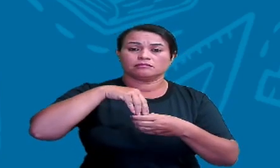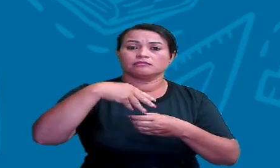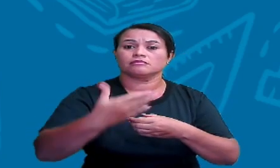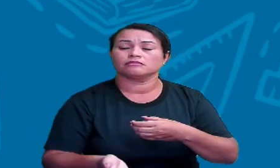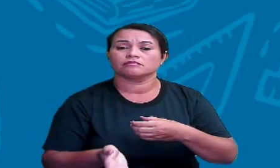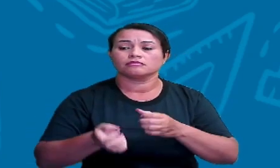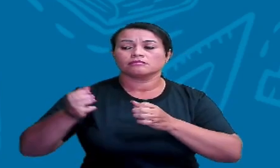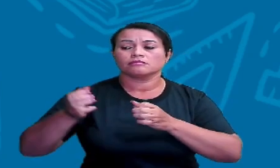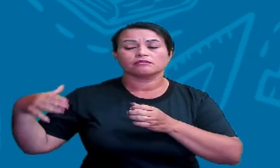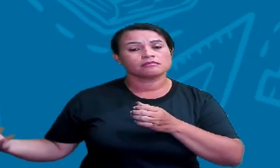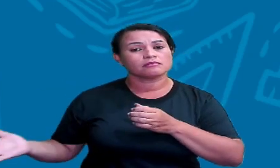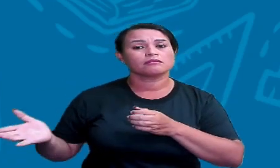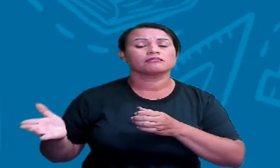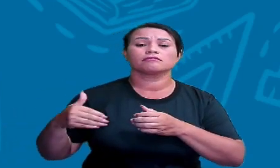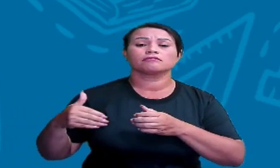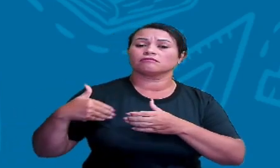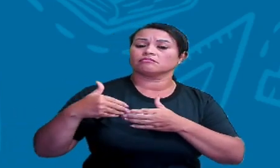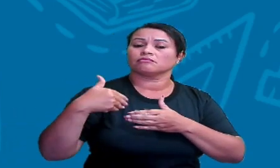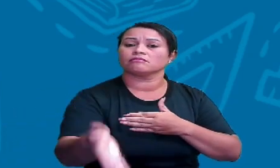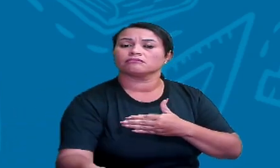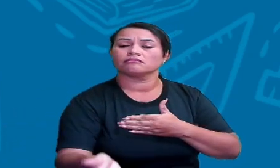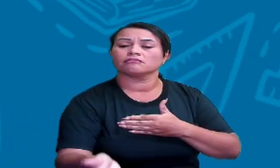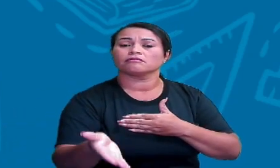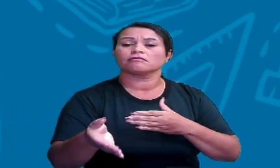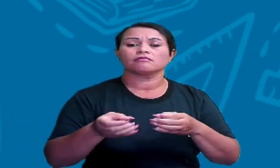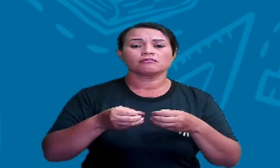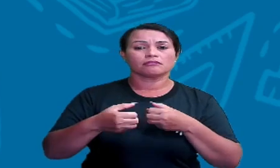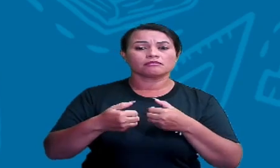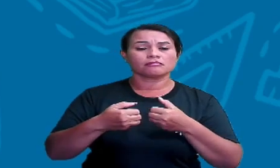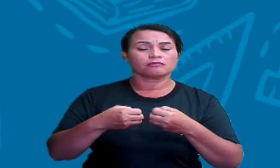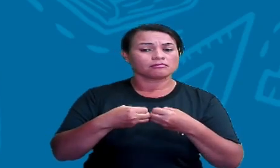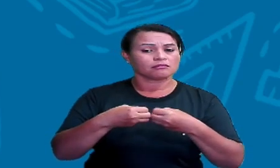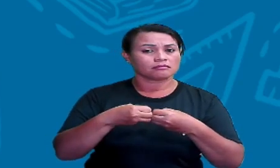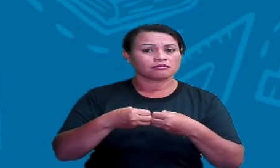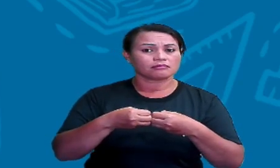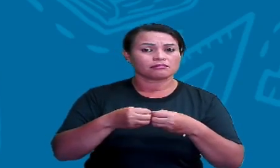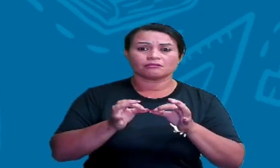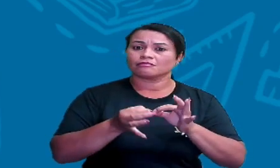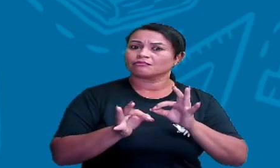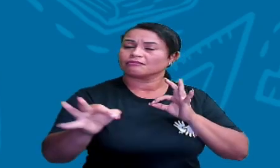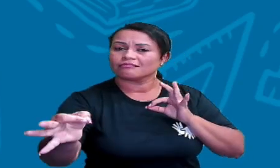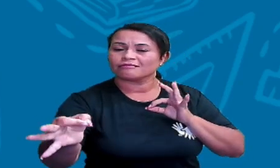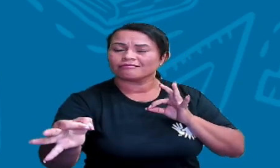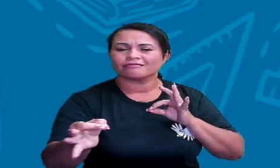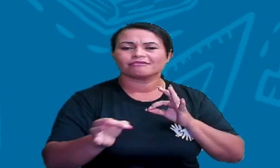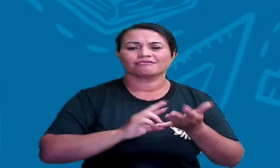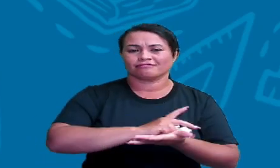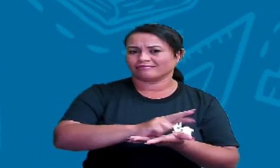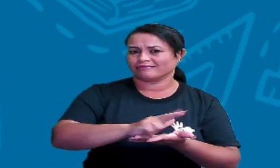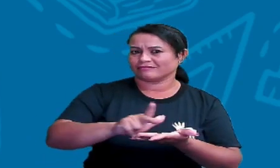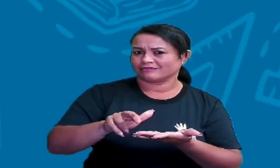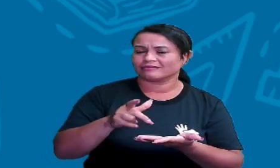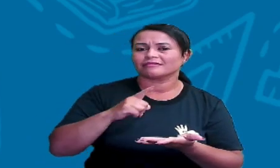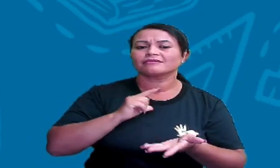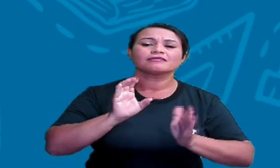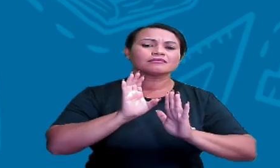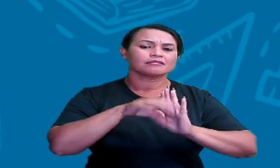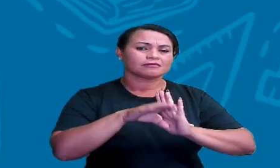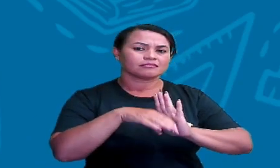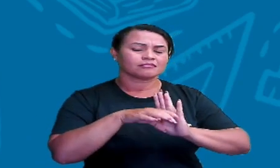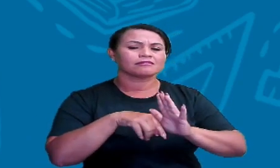fora, ao lado, na frente, perto, longe e etc. Então, são esses conceitos